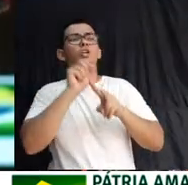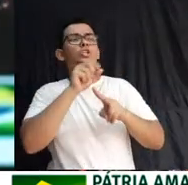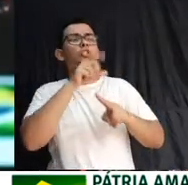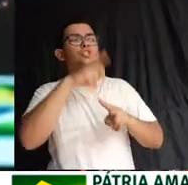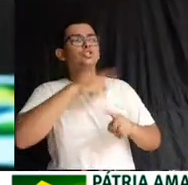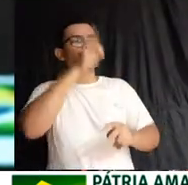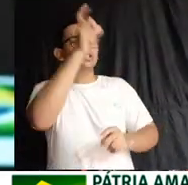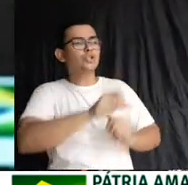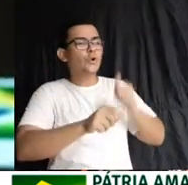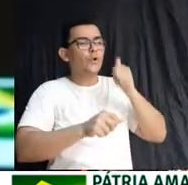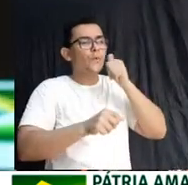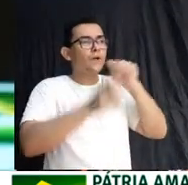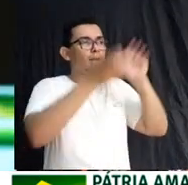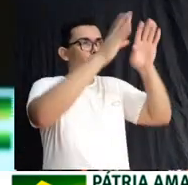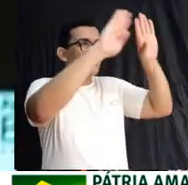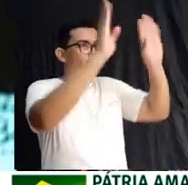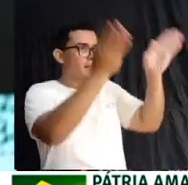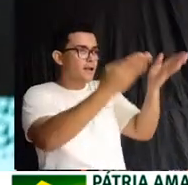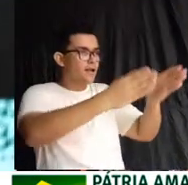provocante.